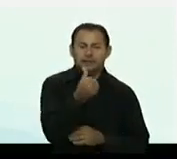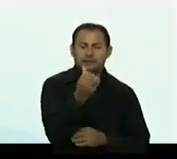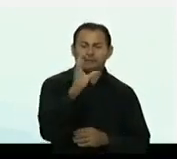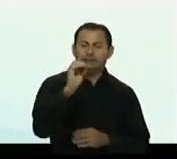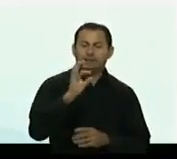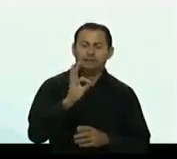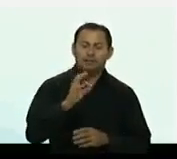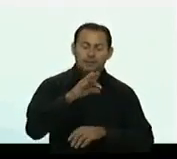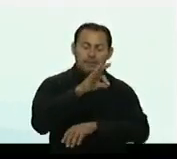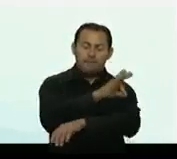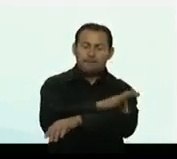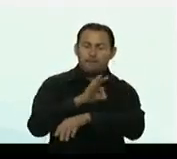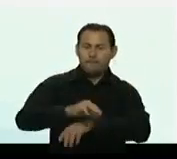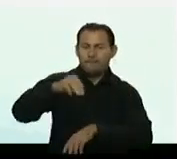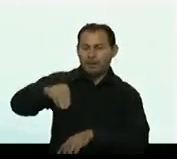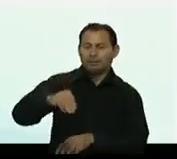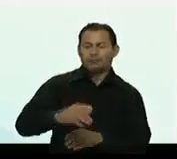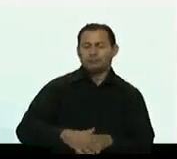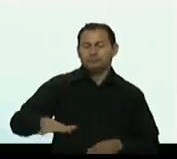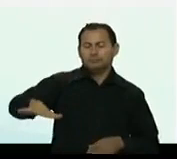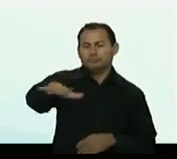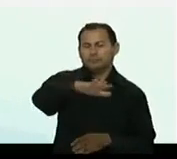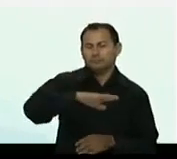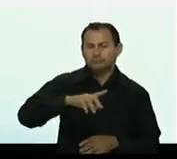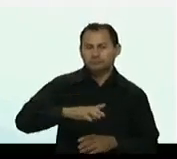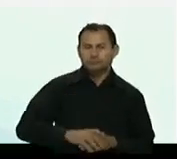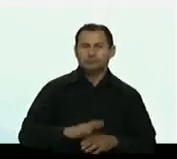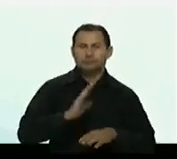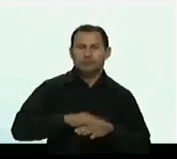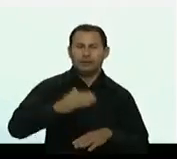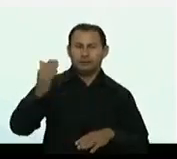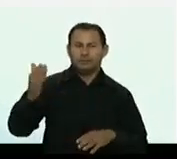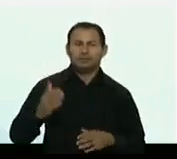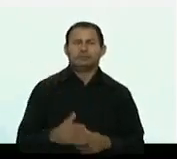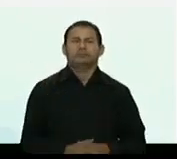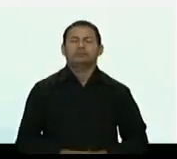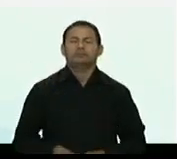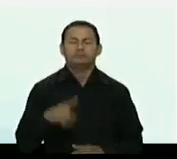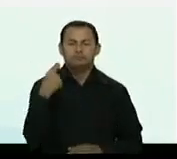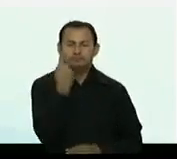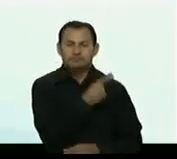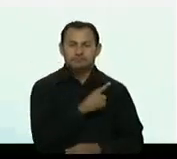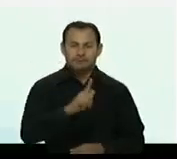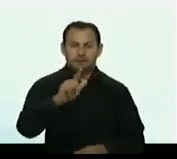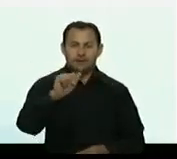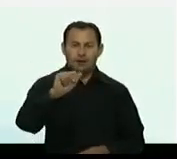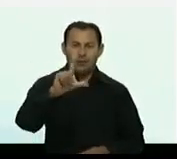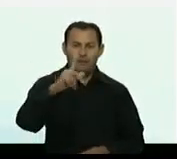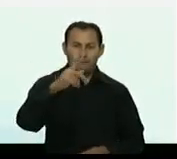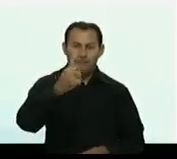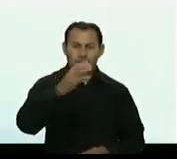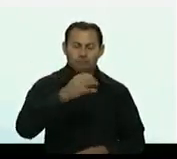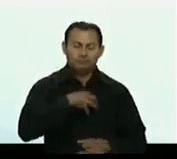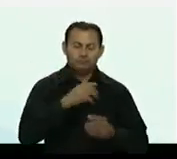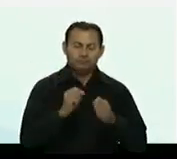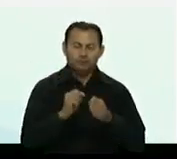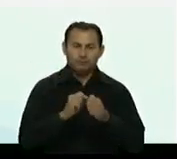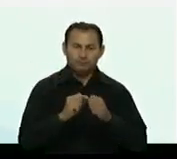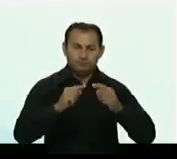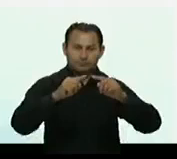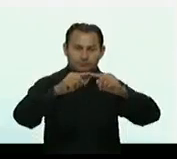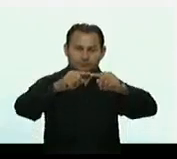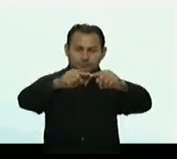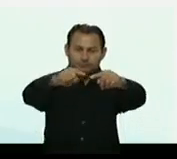metros e que a área deve ser máxima. Se nós temos que o galpão ele tem uma forma